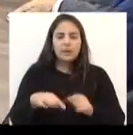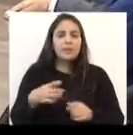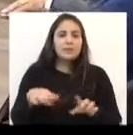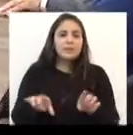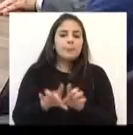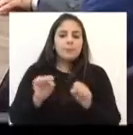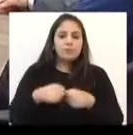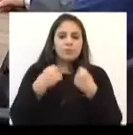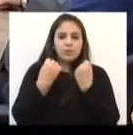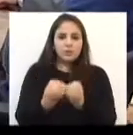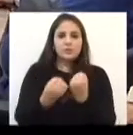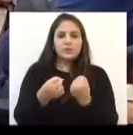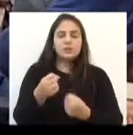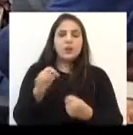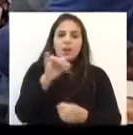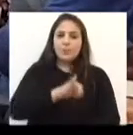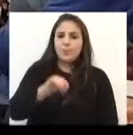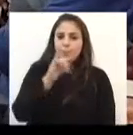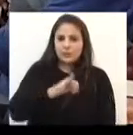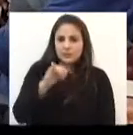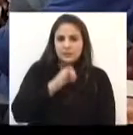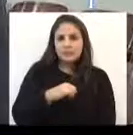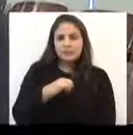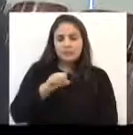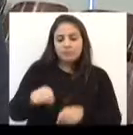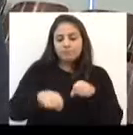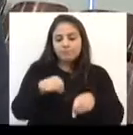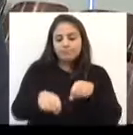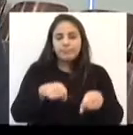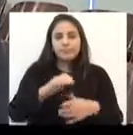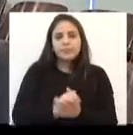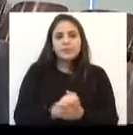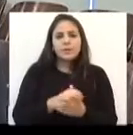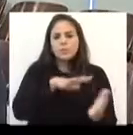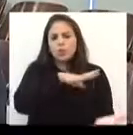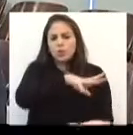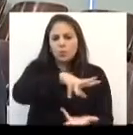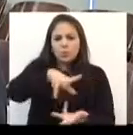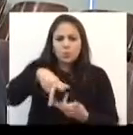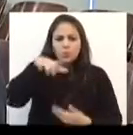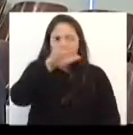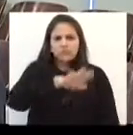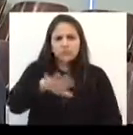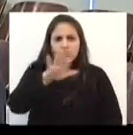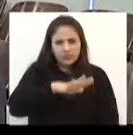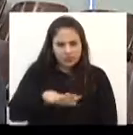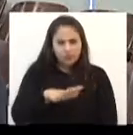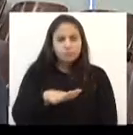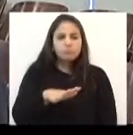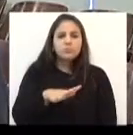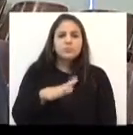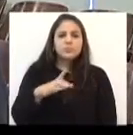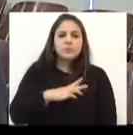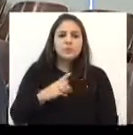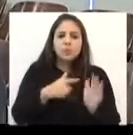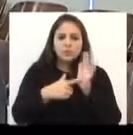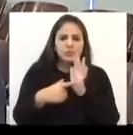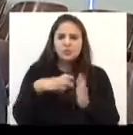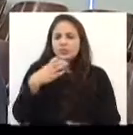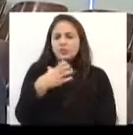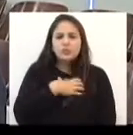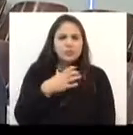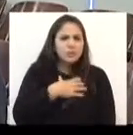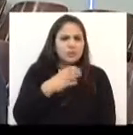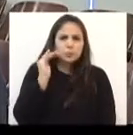reforçando então a importância da ciclovia. O mundo inteiro está sinalizando e assim de forma acelerada